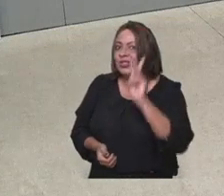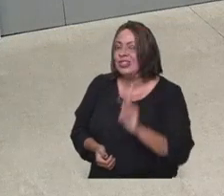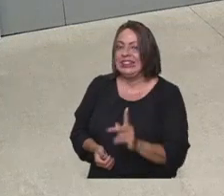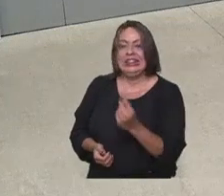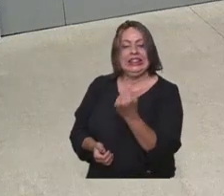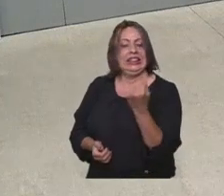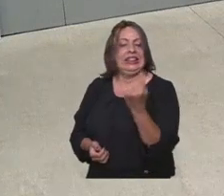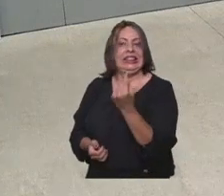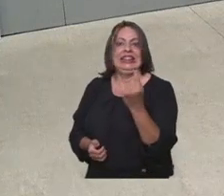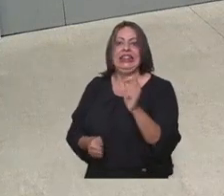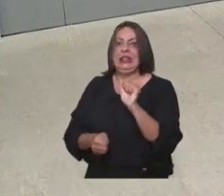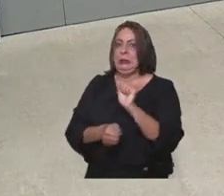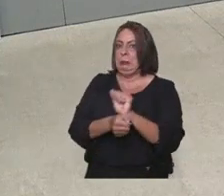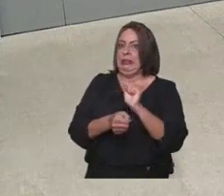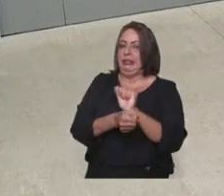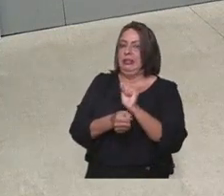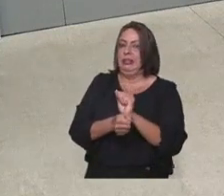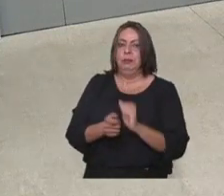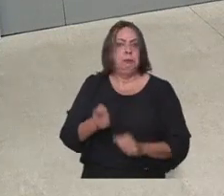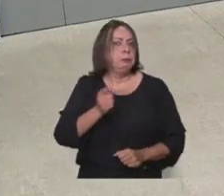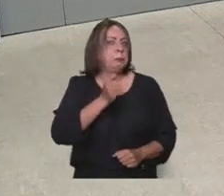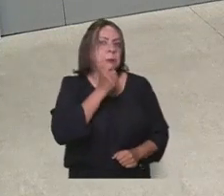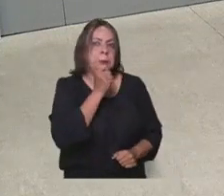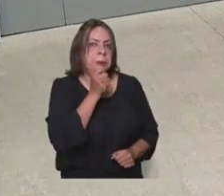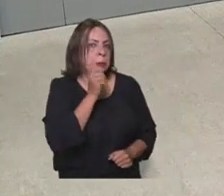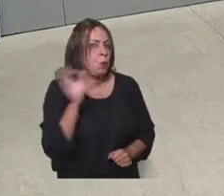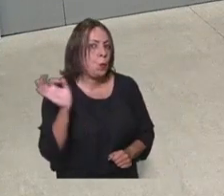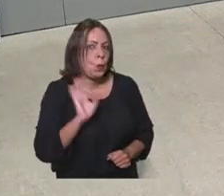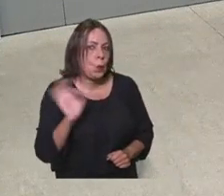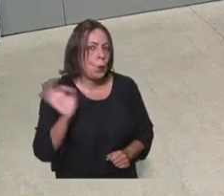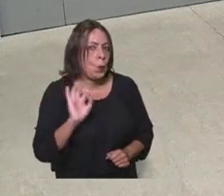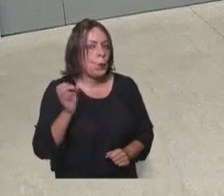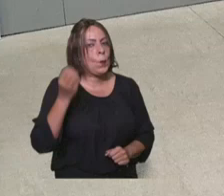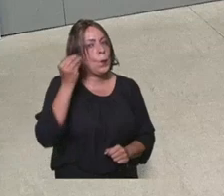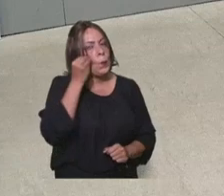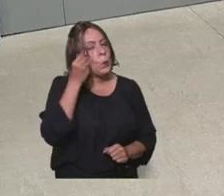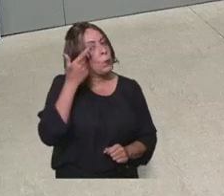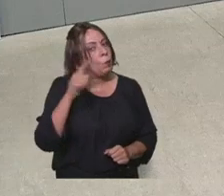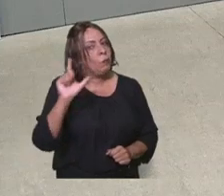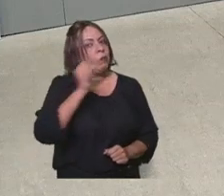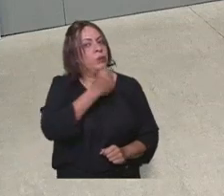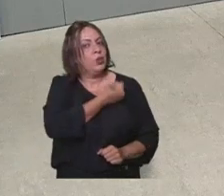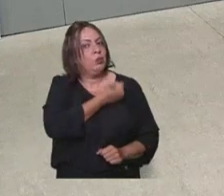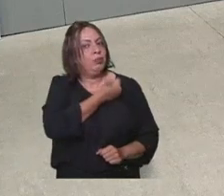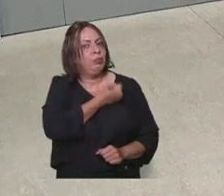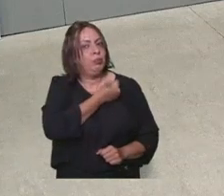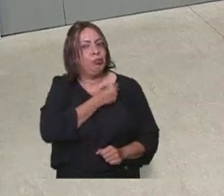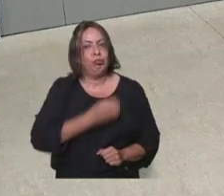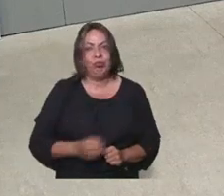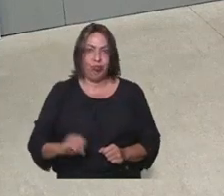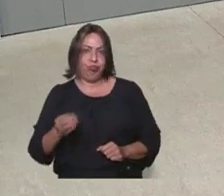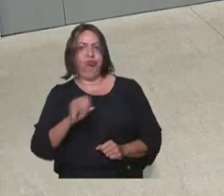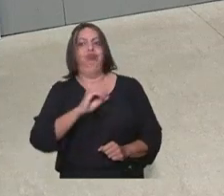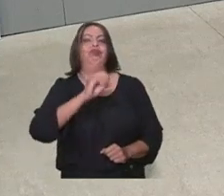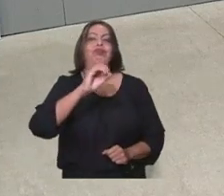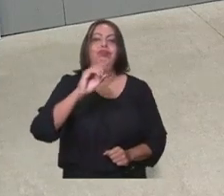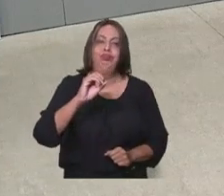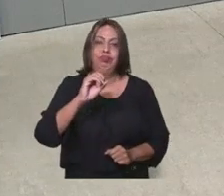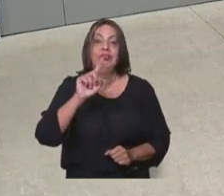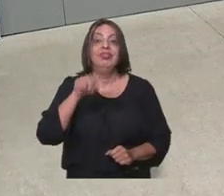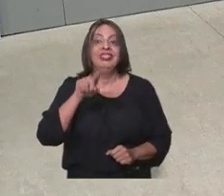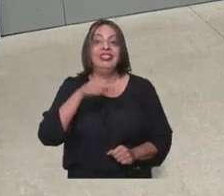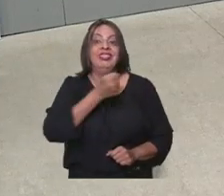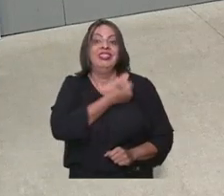na expectativa. Não foi com essa bolinha, pode ser na próxima. Então chama a Valesquinha, a próxima dezena para a gente anunciar